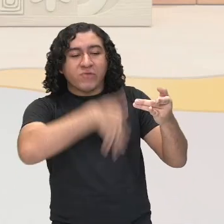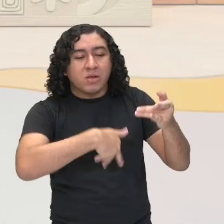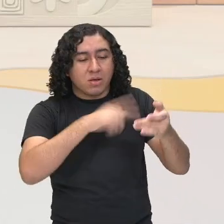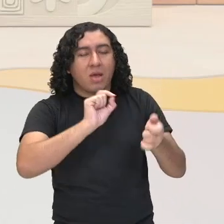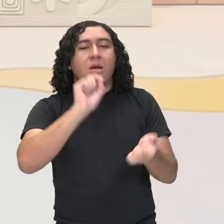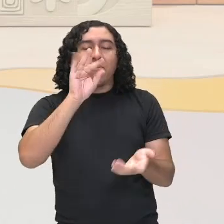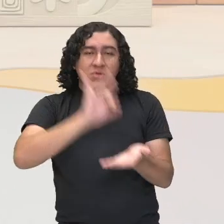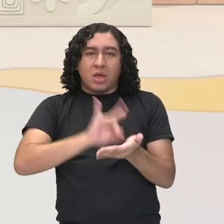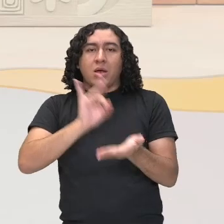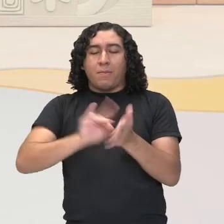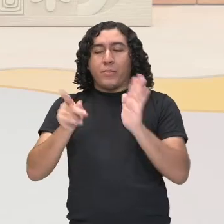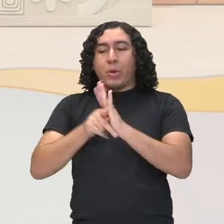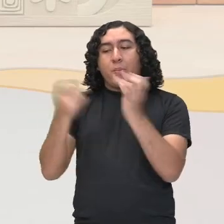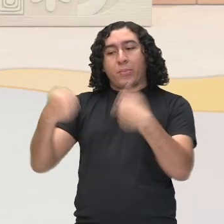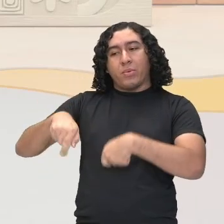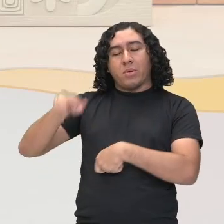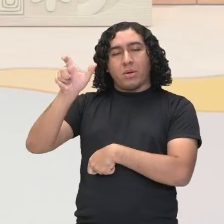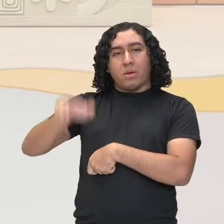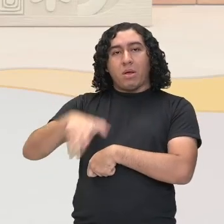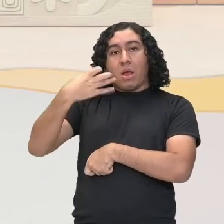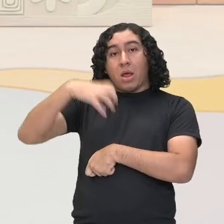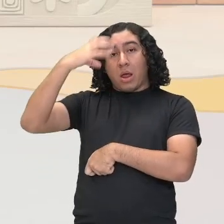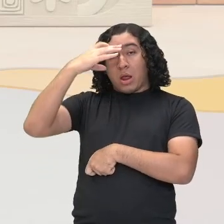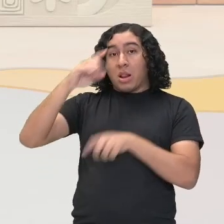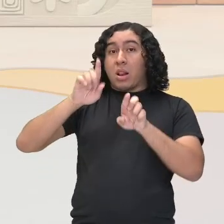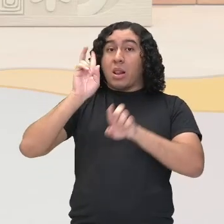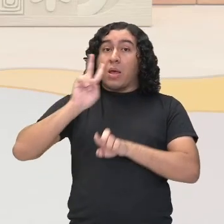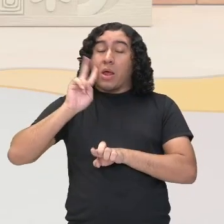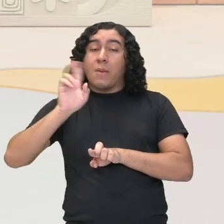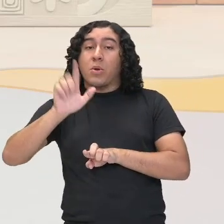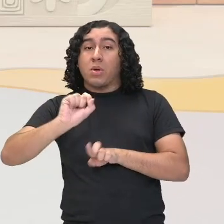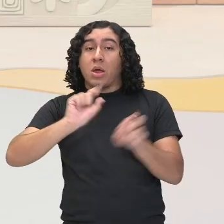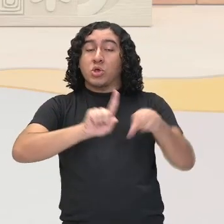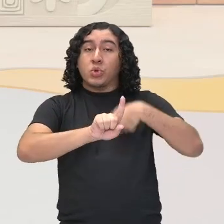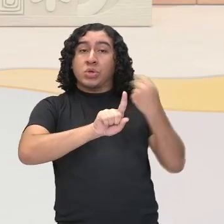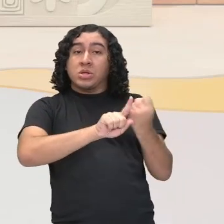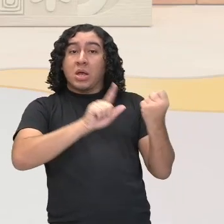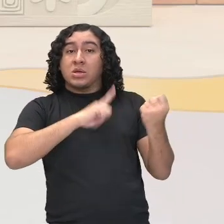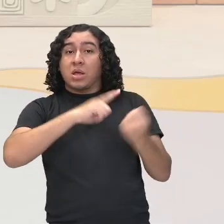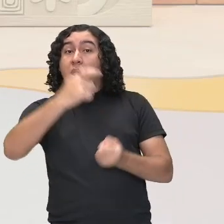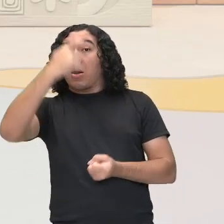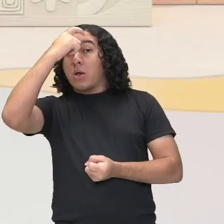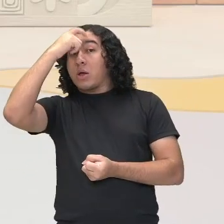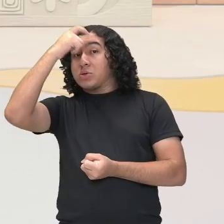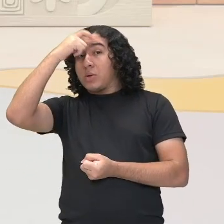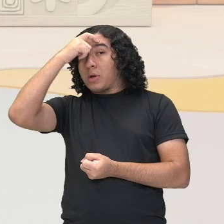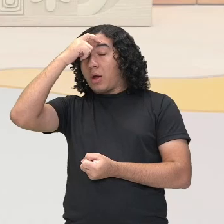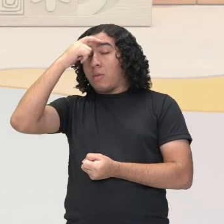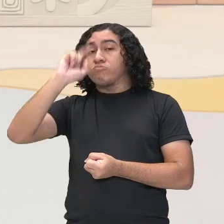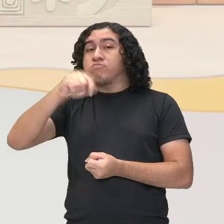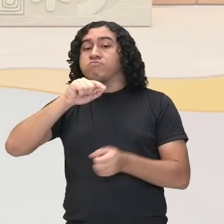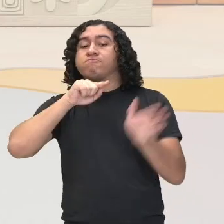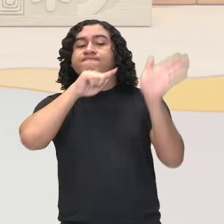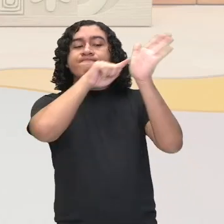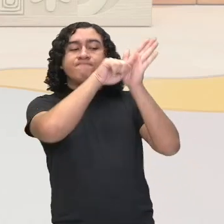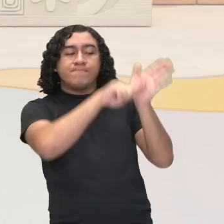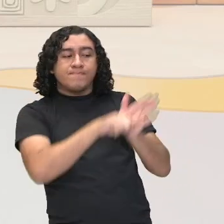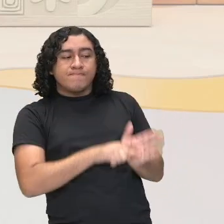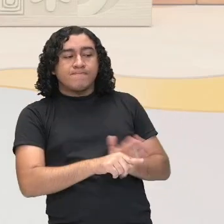poder. Lembrando que nós estamos numa sociedade agora que é racional, é uma sociedade que vai buscar